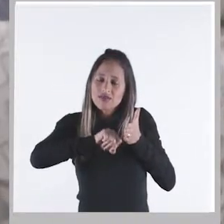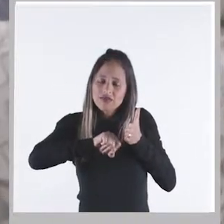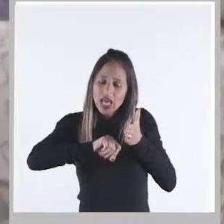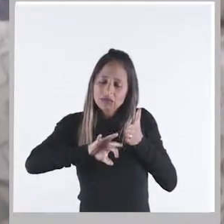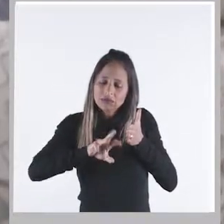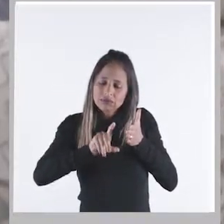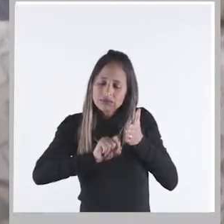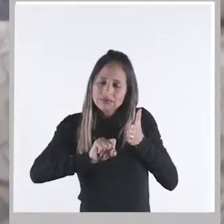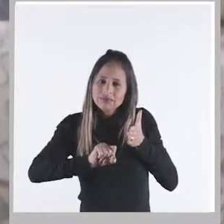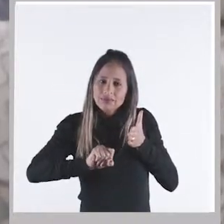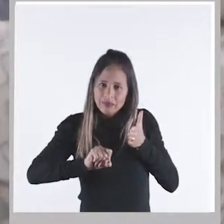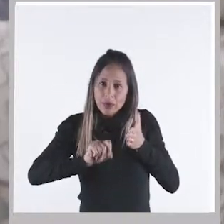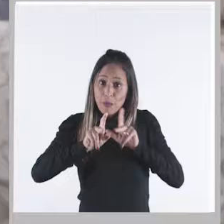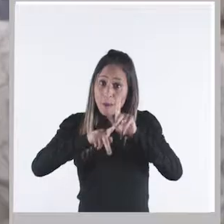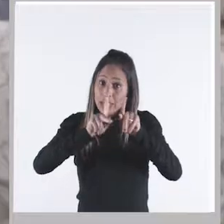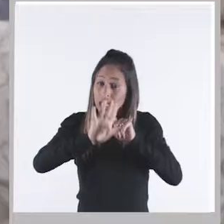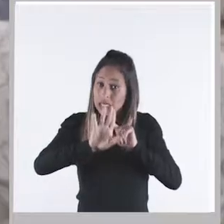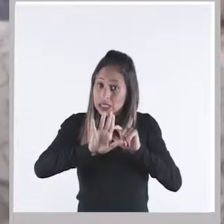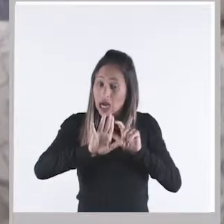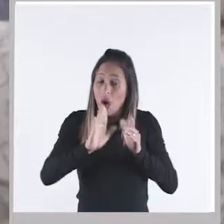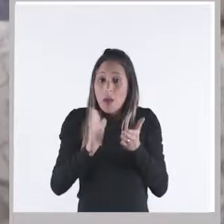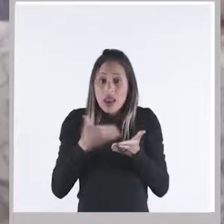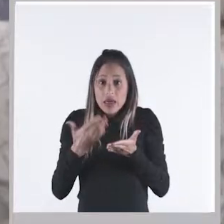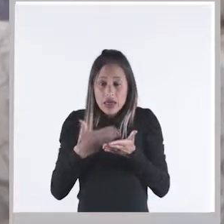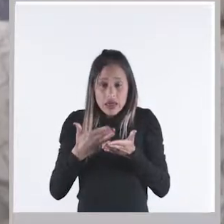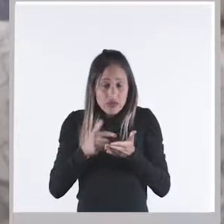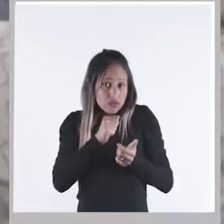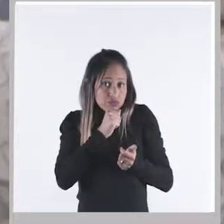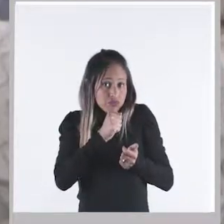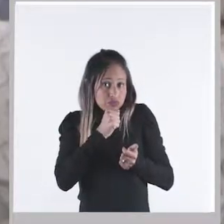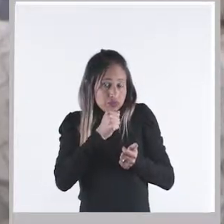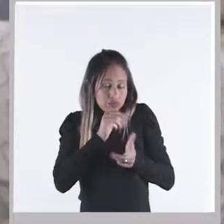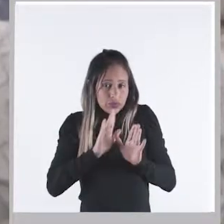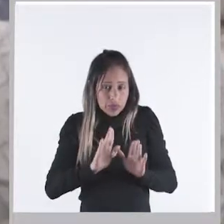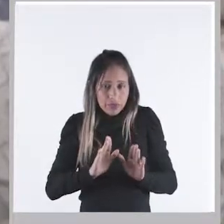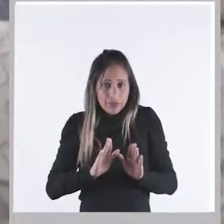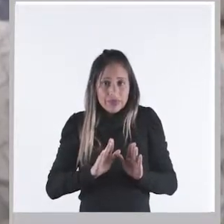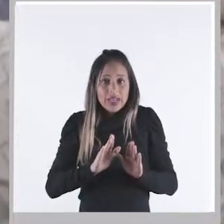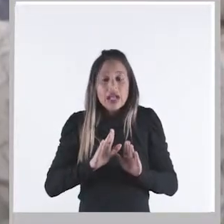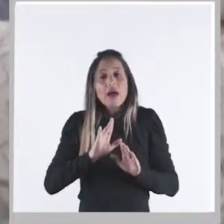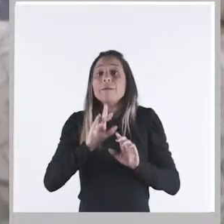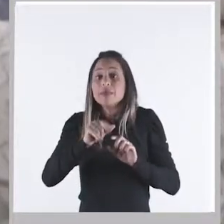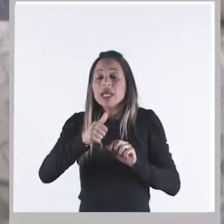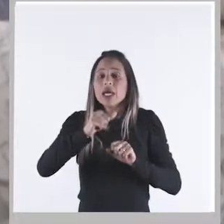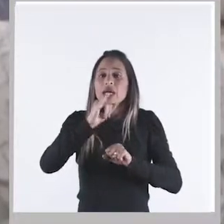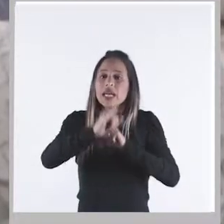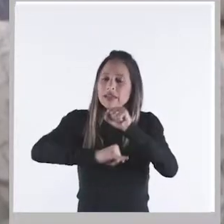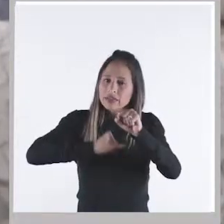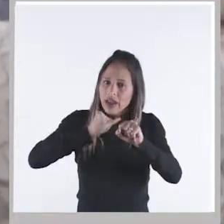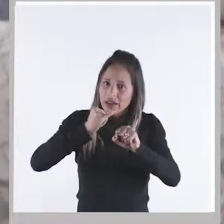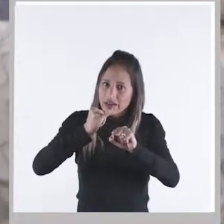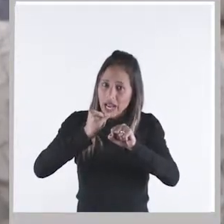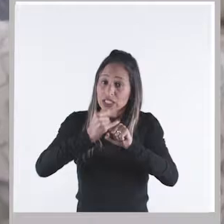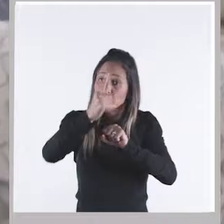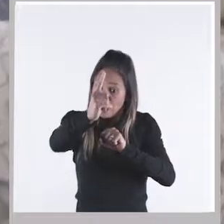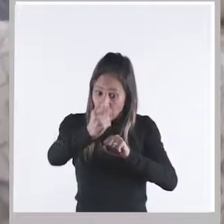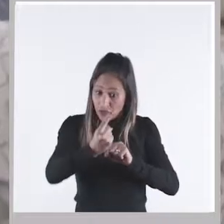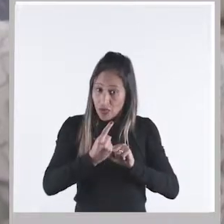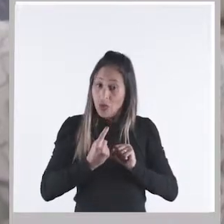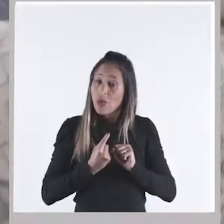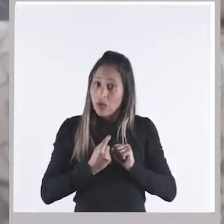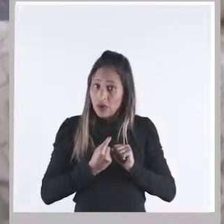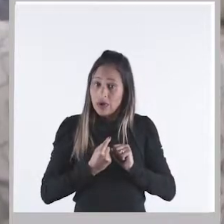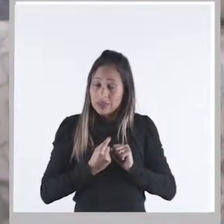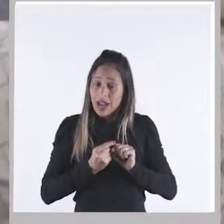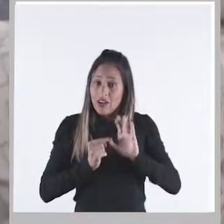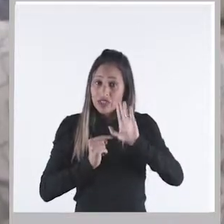pretensão de publicação em livro. Né? A publicação ali nas redes sociais e o retorno que eu já tinha naquela